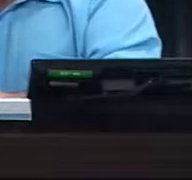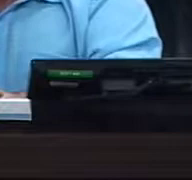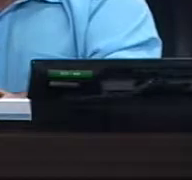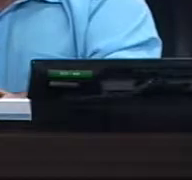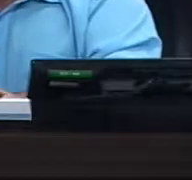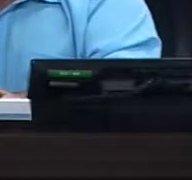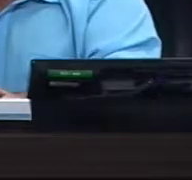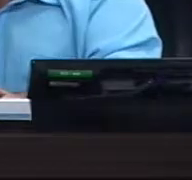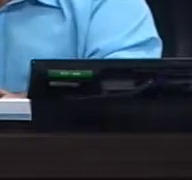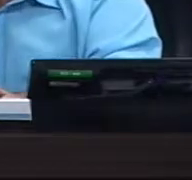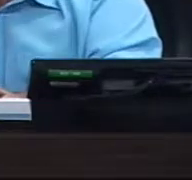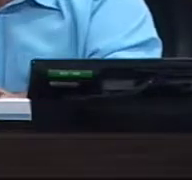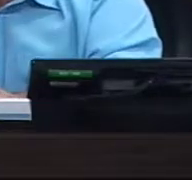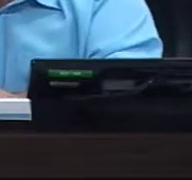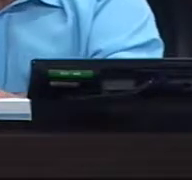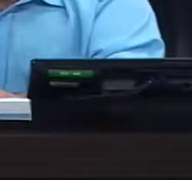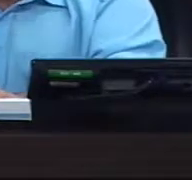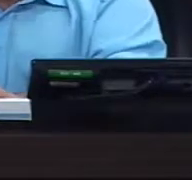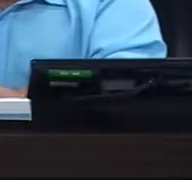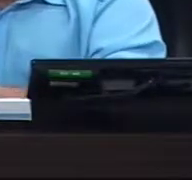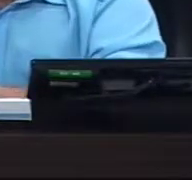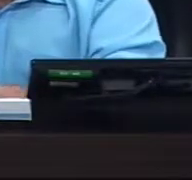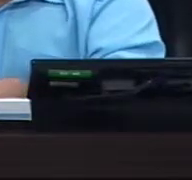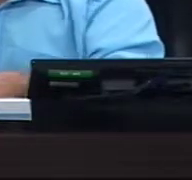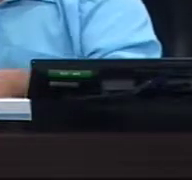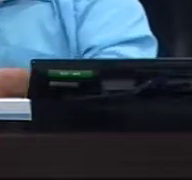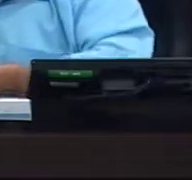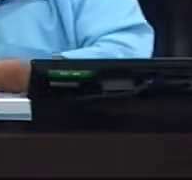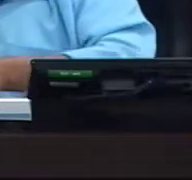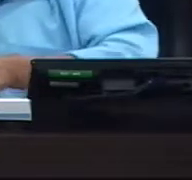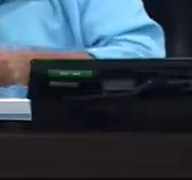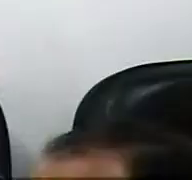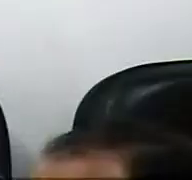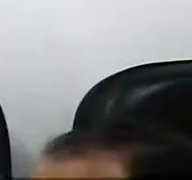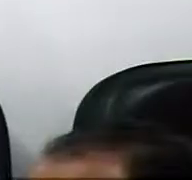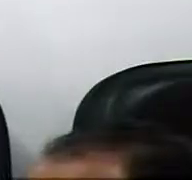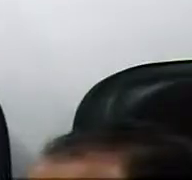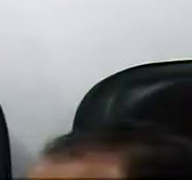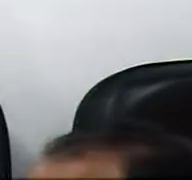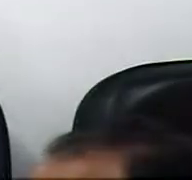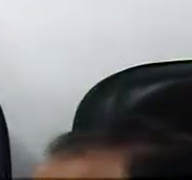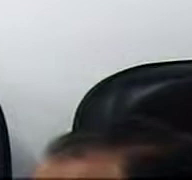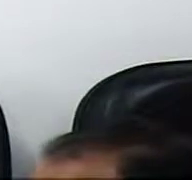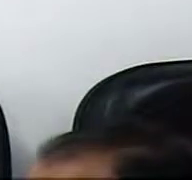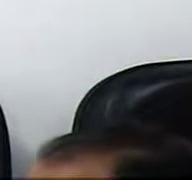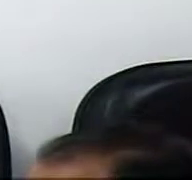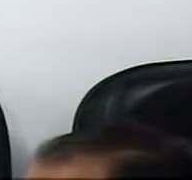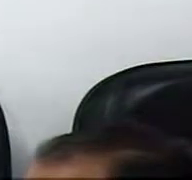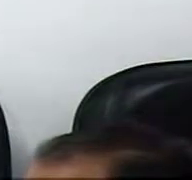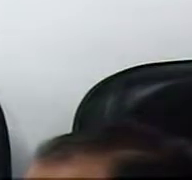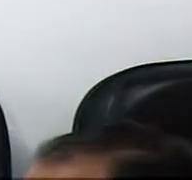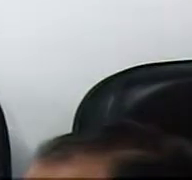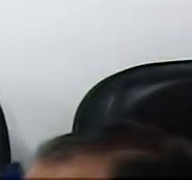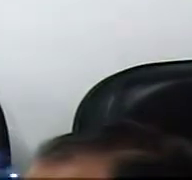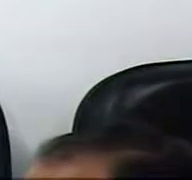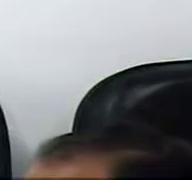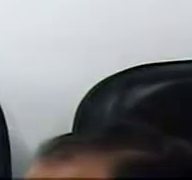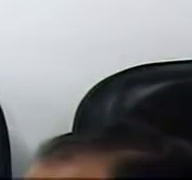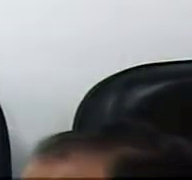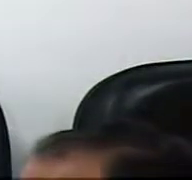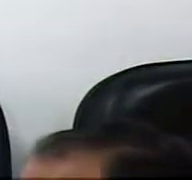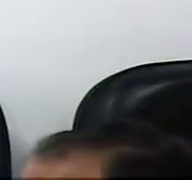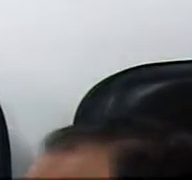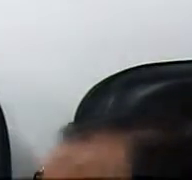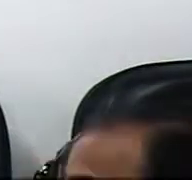Ou qualquer um deles. Senhor presidente, nobres pares, plateia presente. Eu quero